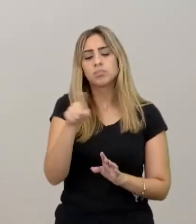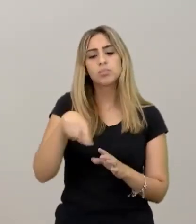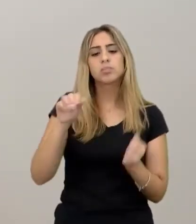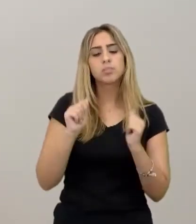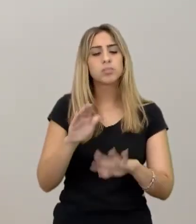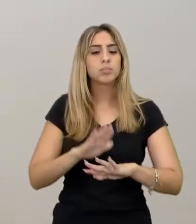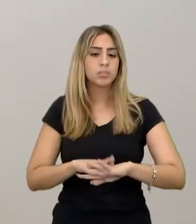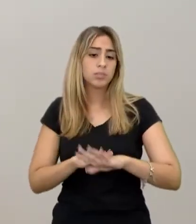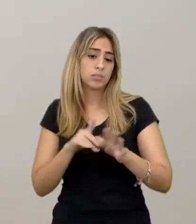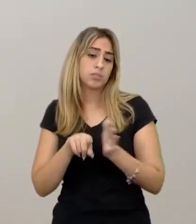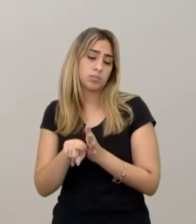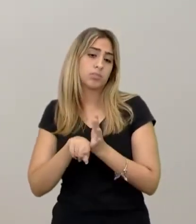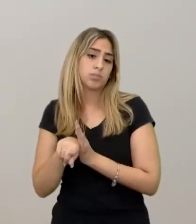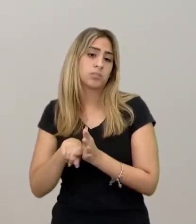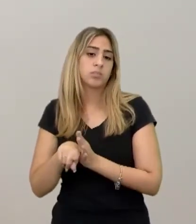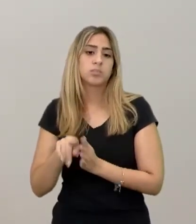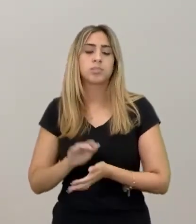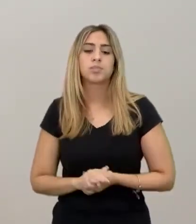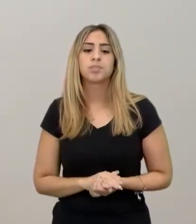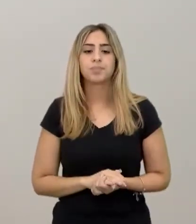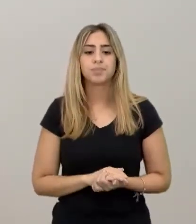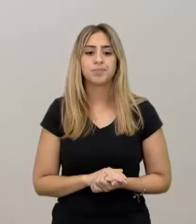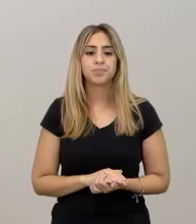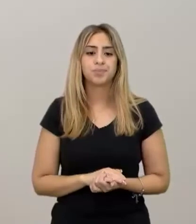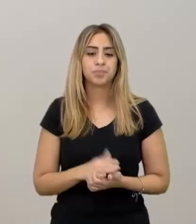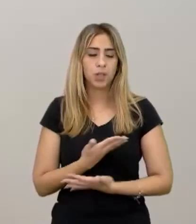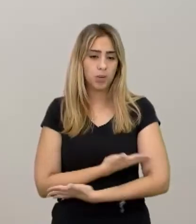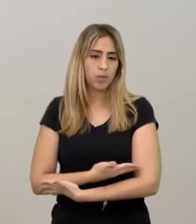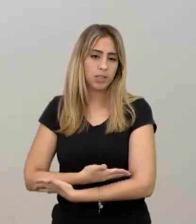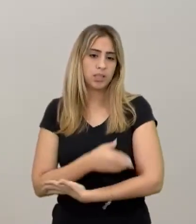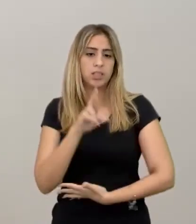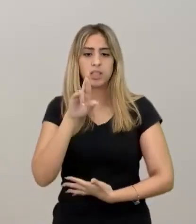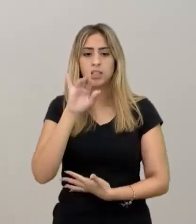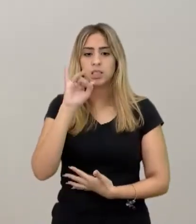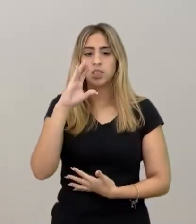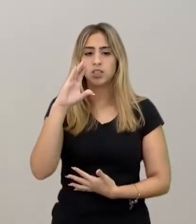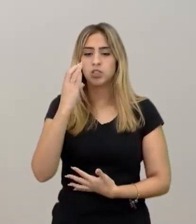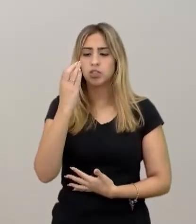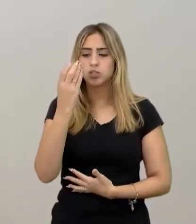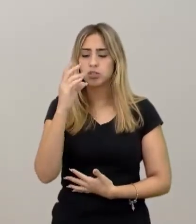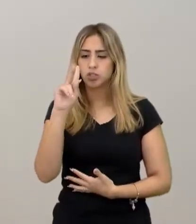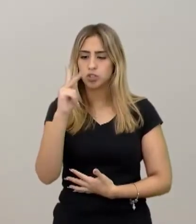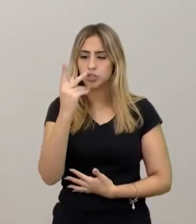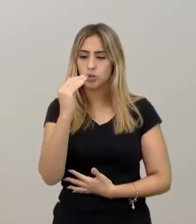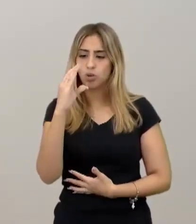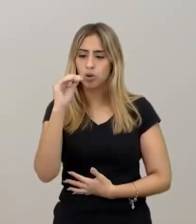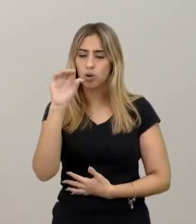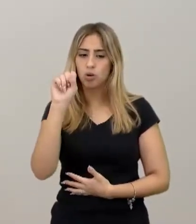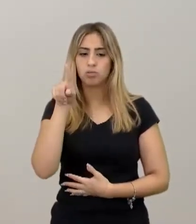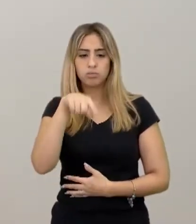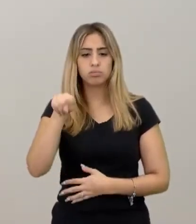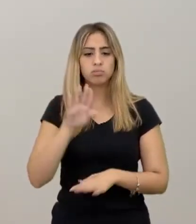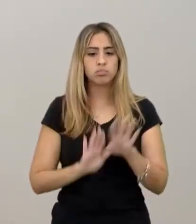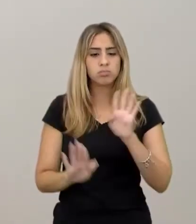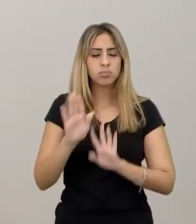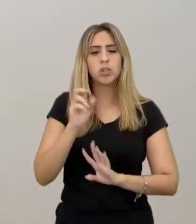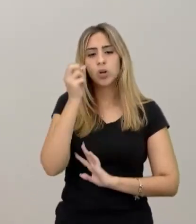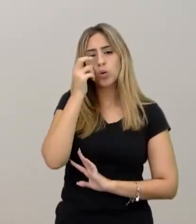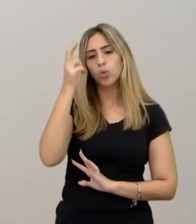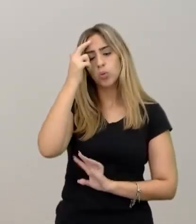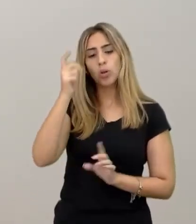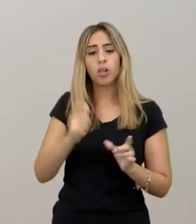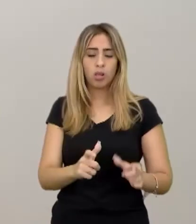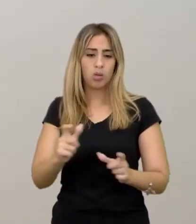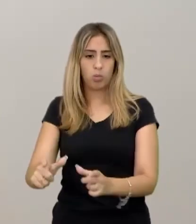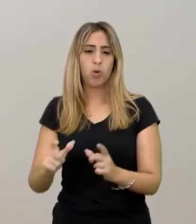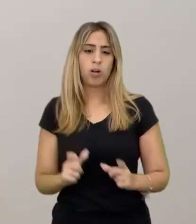podem fazer essa pesquisa lá, as bonecas Hichokó. É muito interessante. E elas é uma forma de preservar a cultura